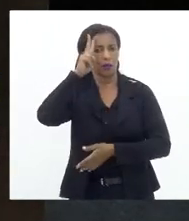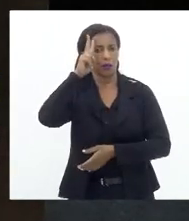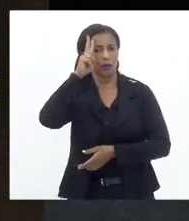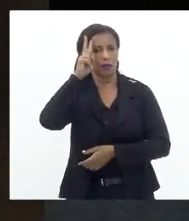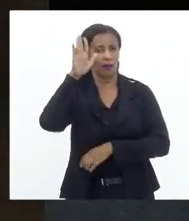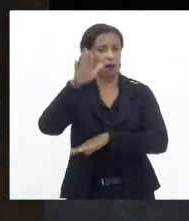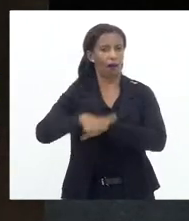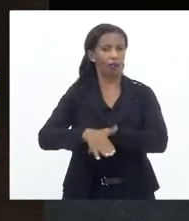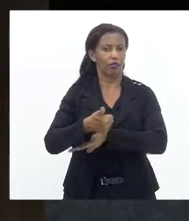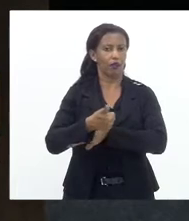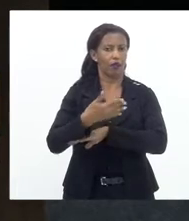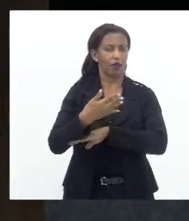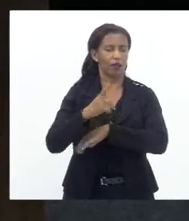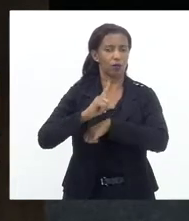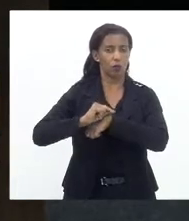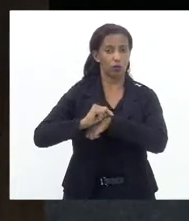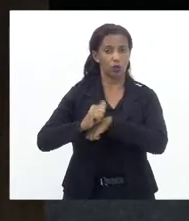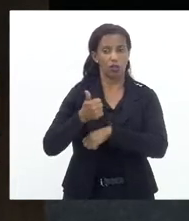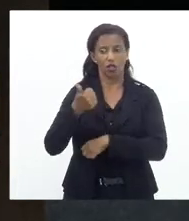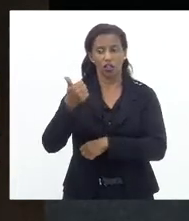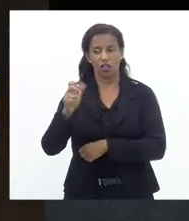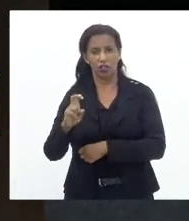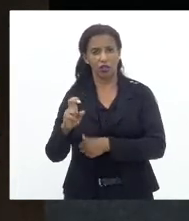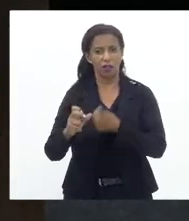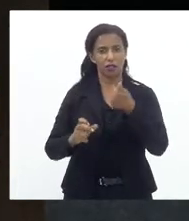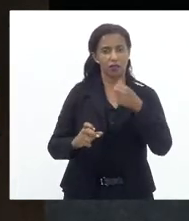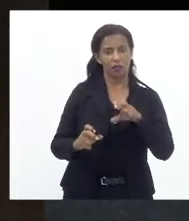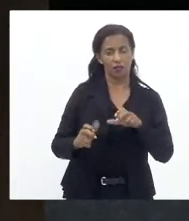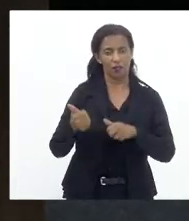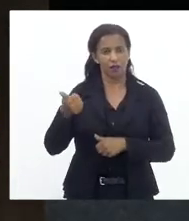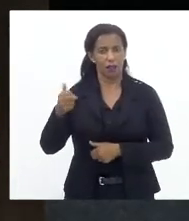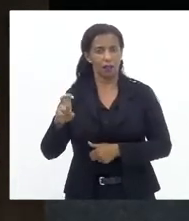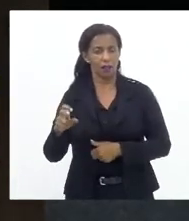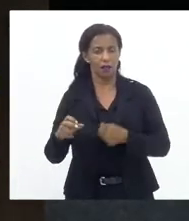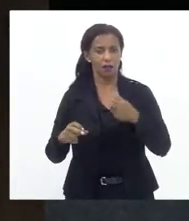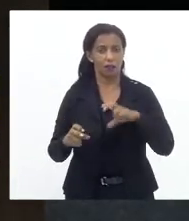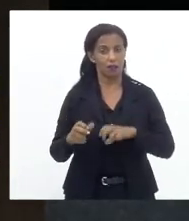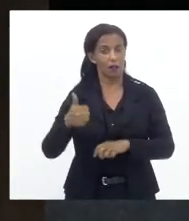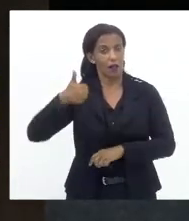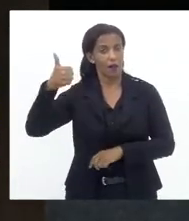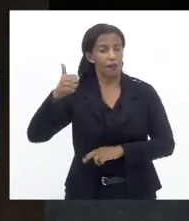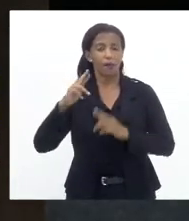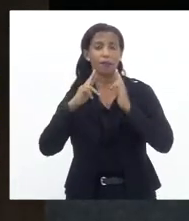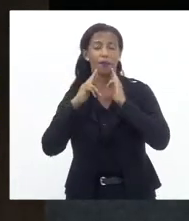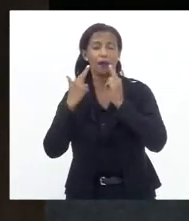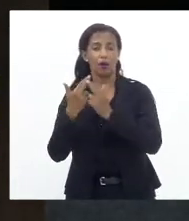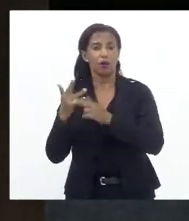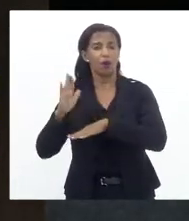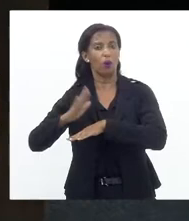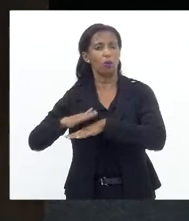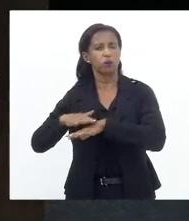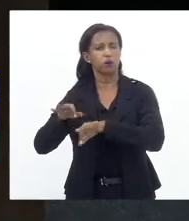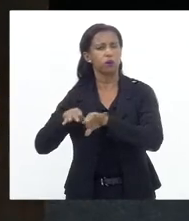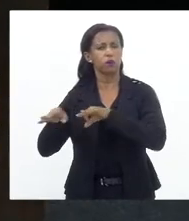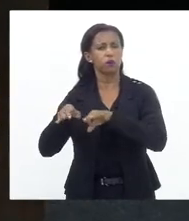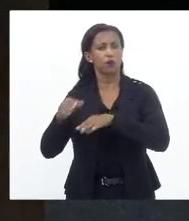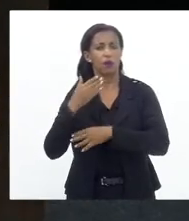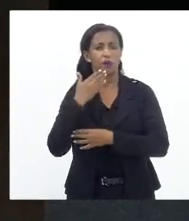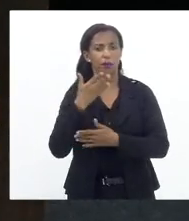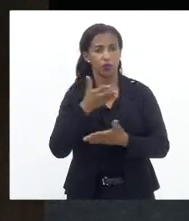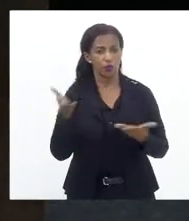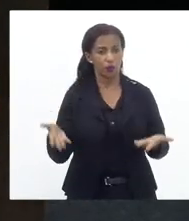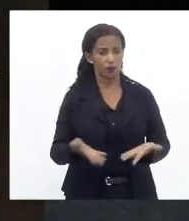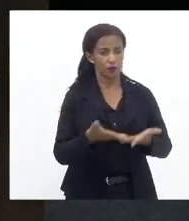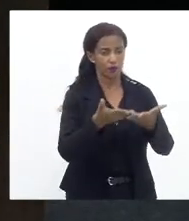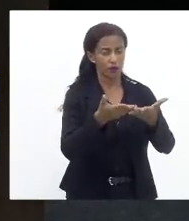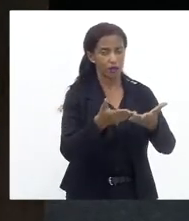14horas A cada 15 dias na primeira reunião se deliberou para sugerir aos senhores chefes de